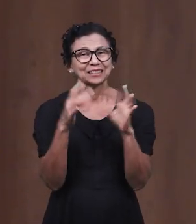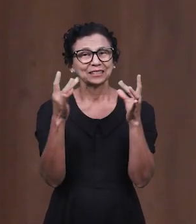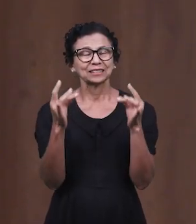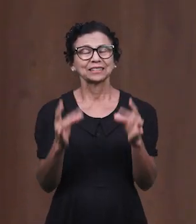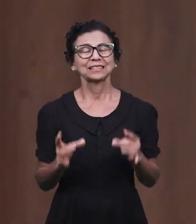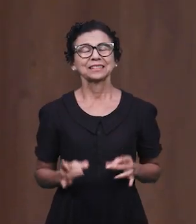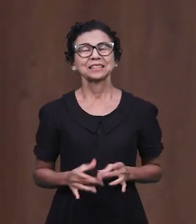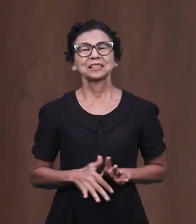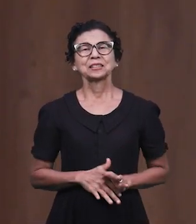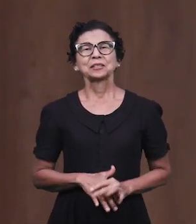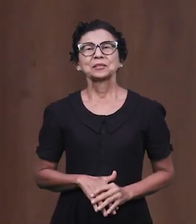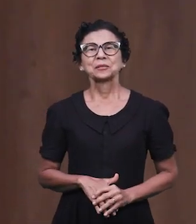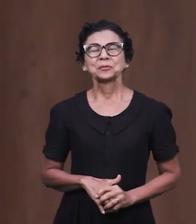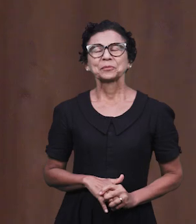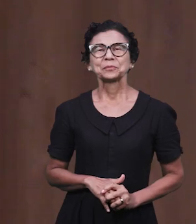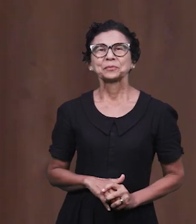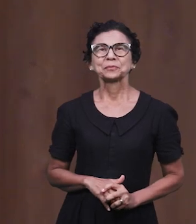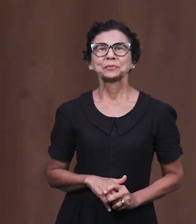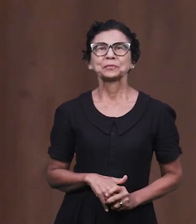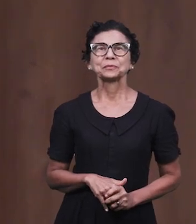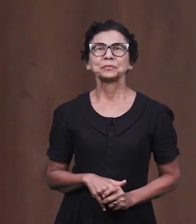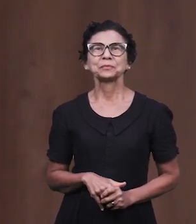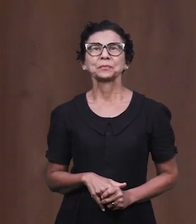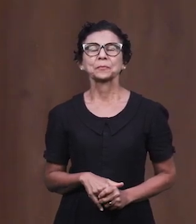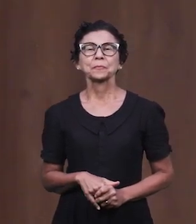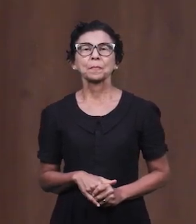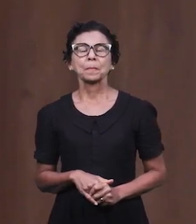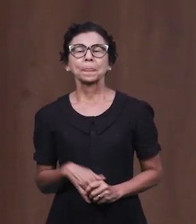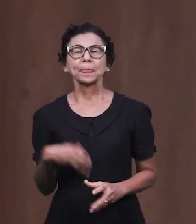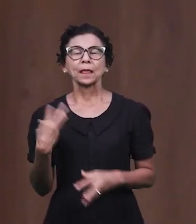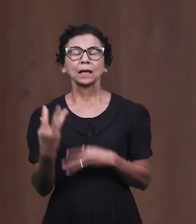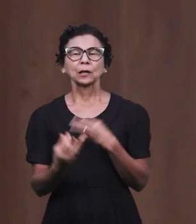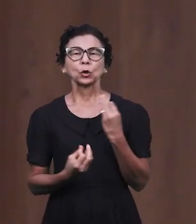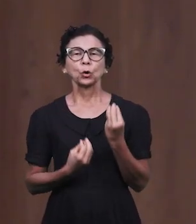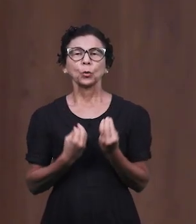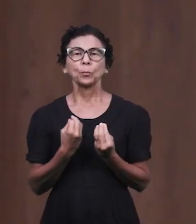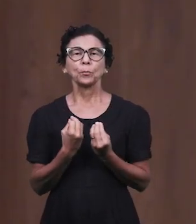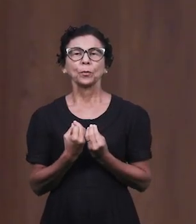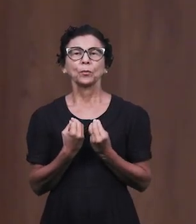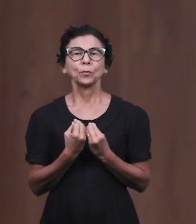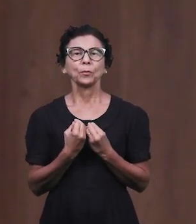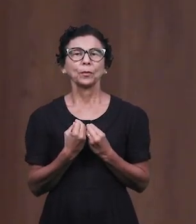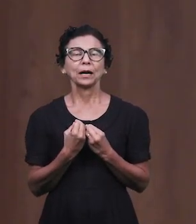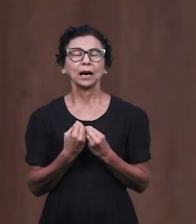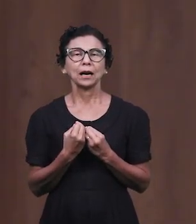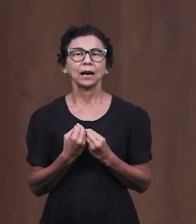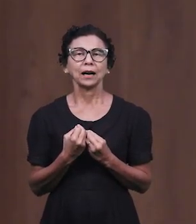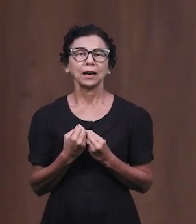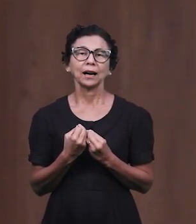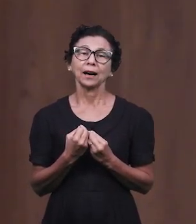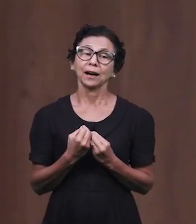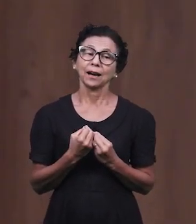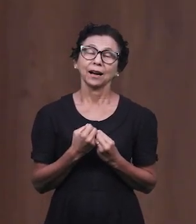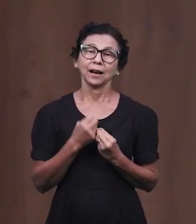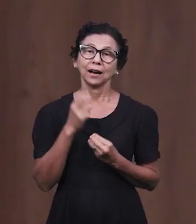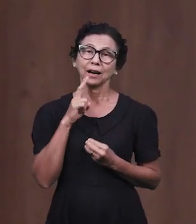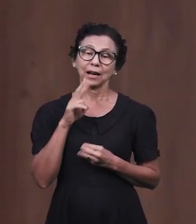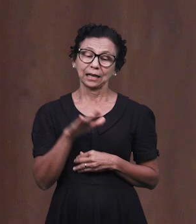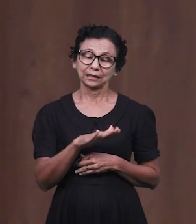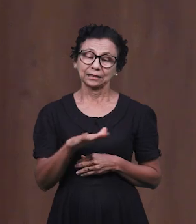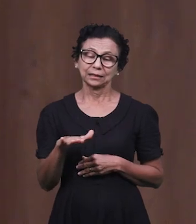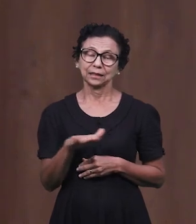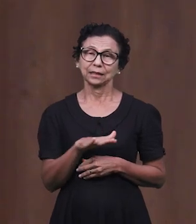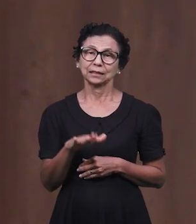tão rico, né? Vamos ver como que nós podemos fazer para a gente supervisionar